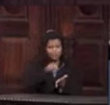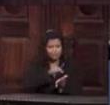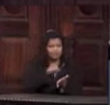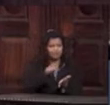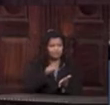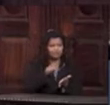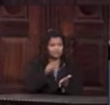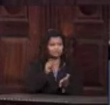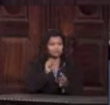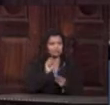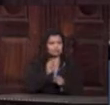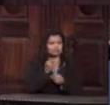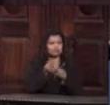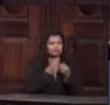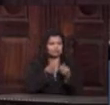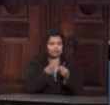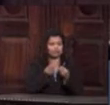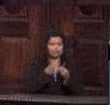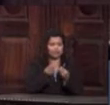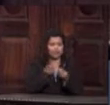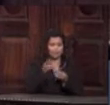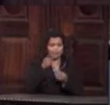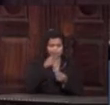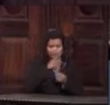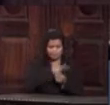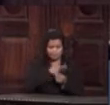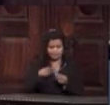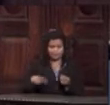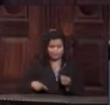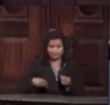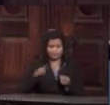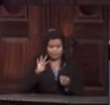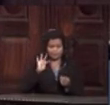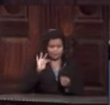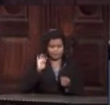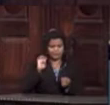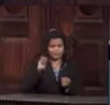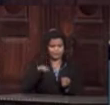presidente usurpador legítimo golpista